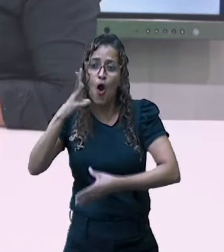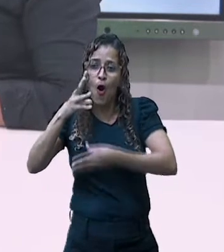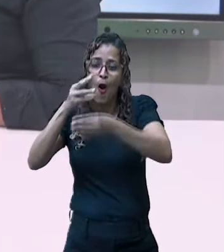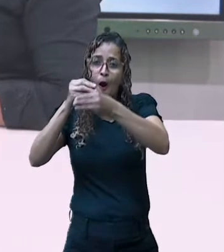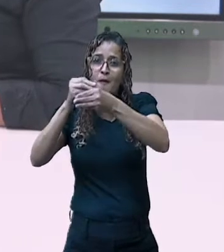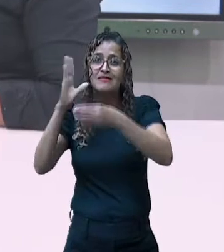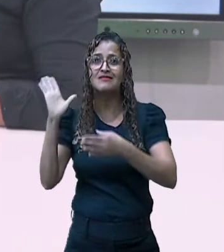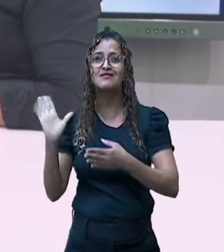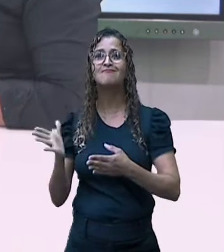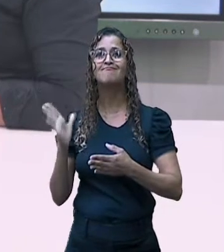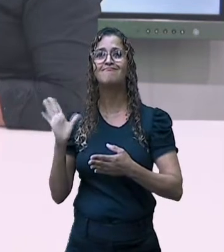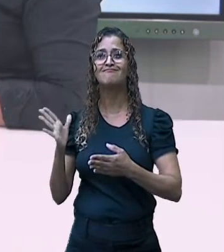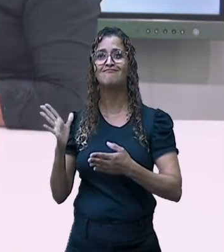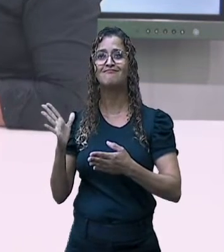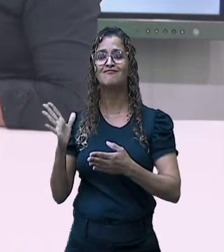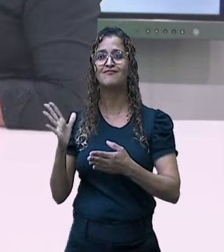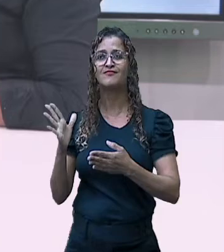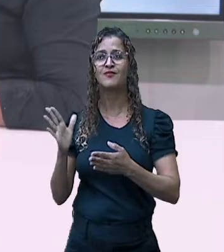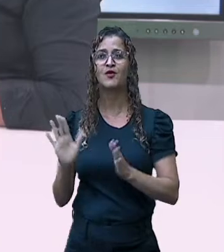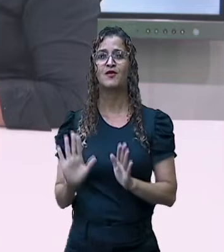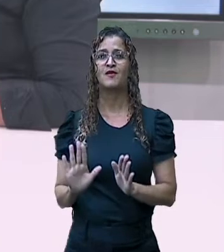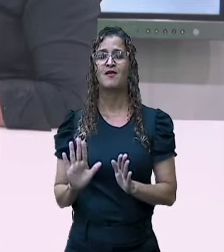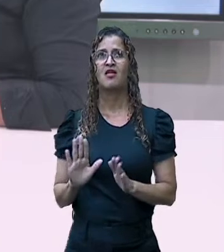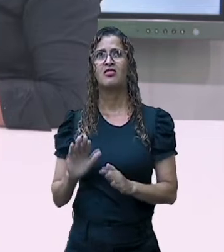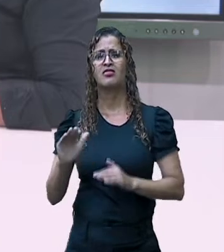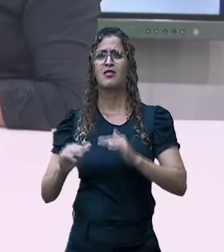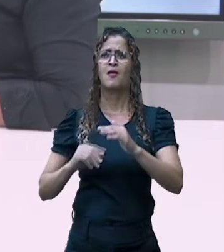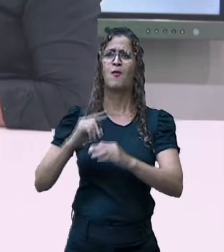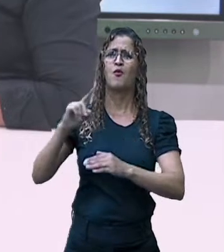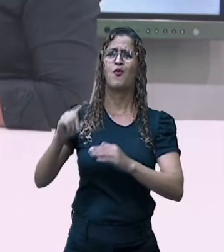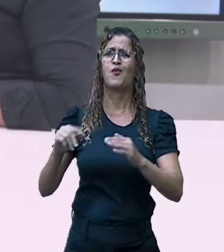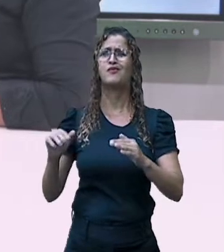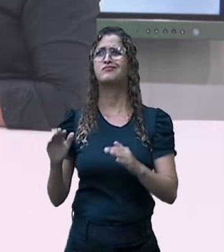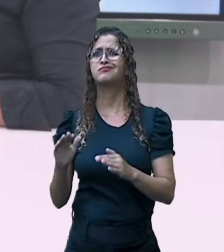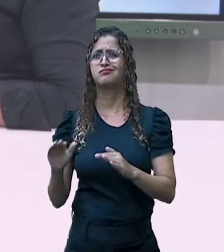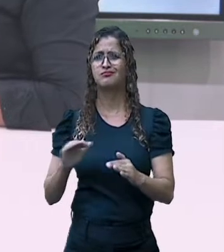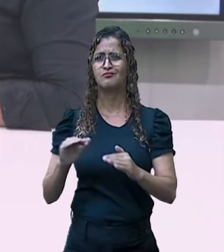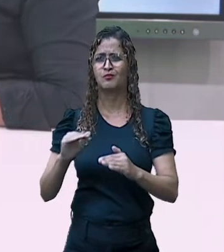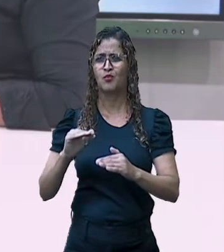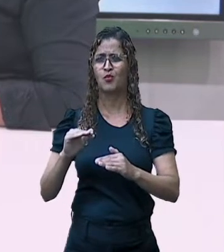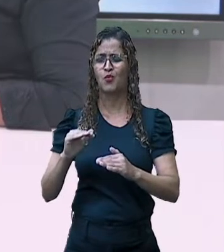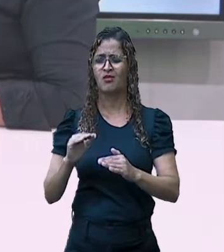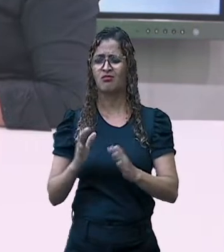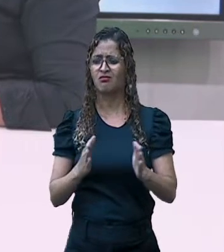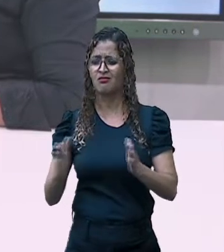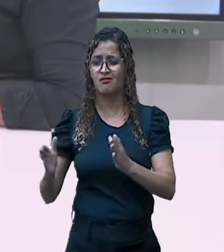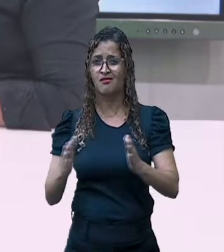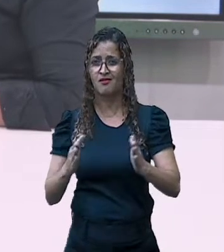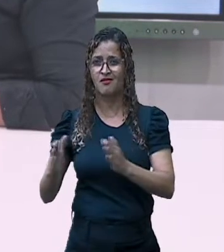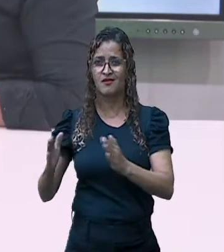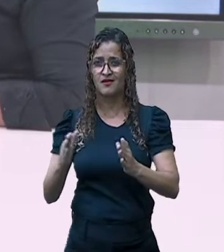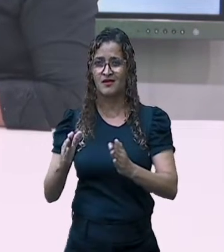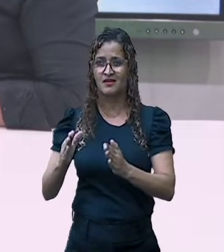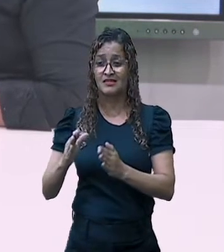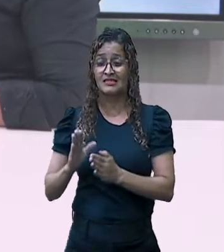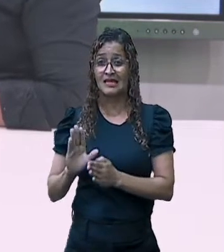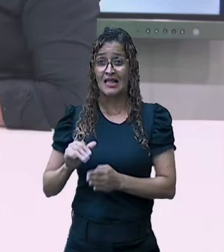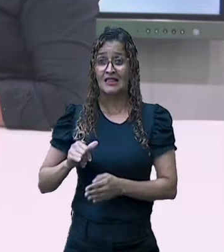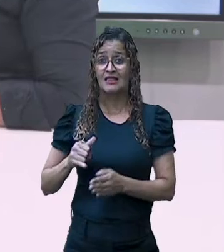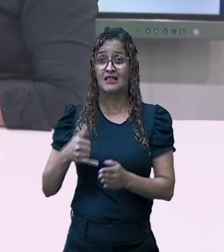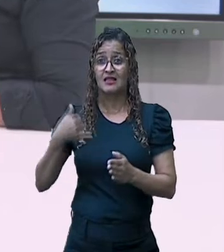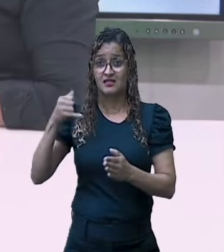ter um intervalo aí dos 3 anos até mais ou menos os 5, 6 anos, sem nascer nenhum dentinho, com